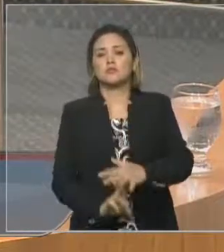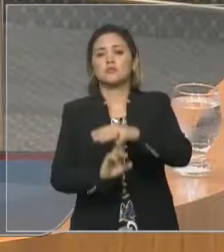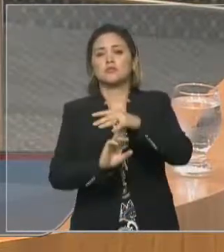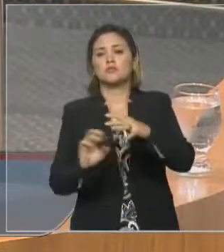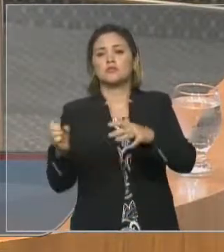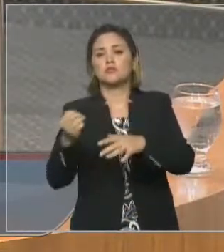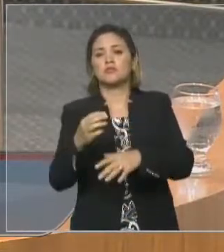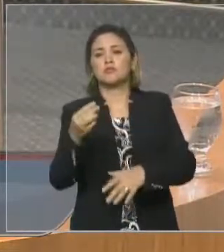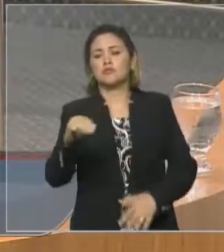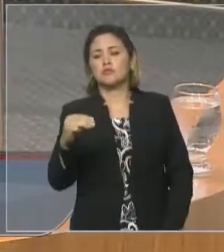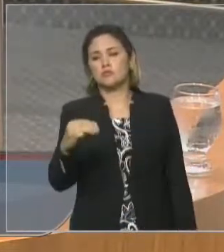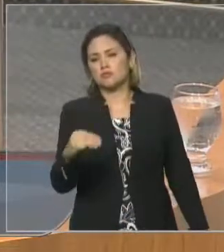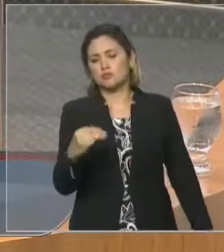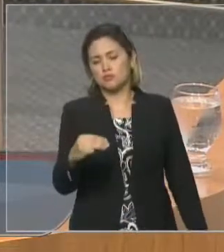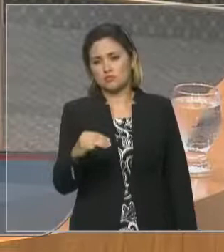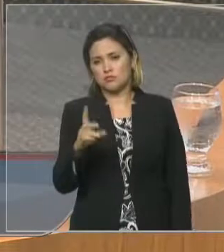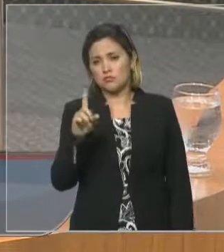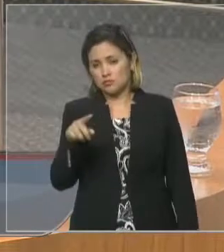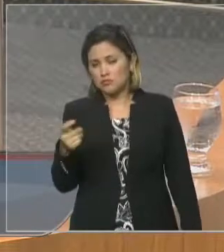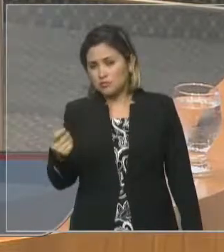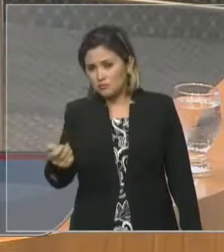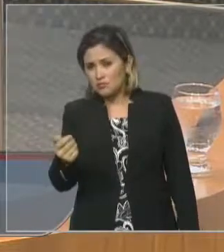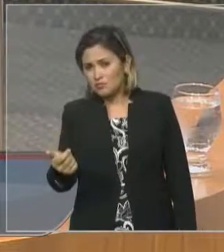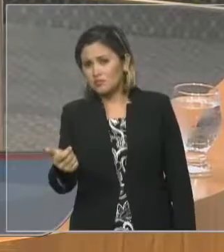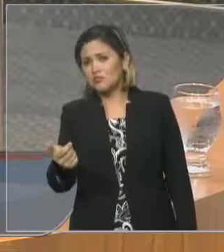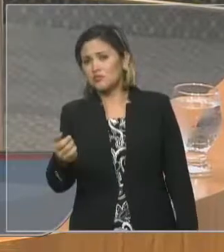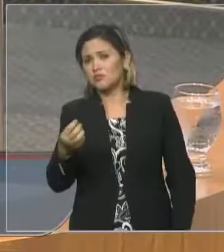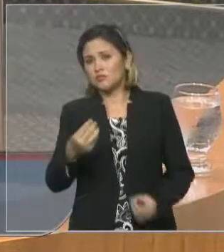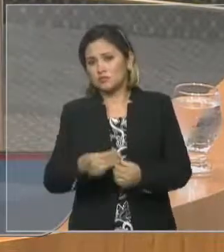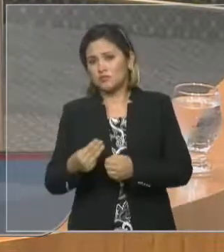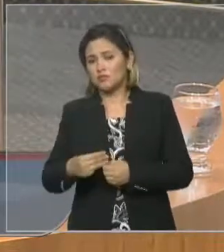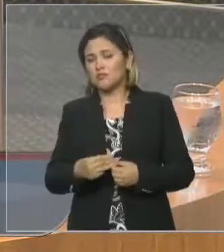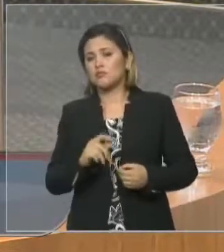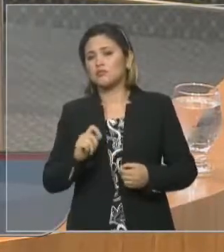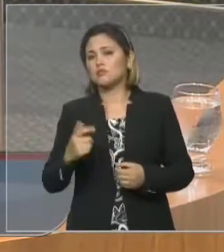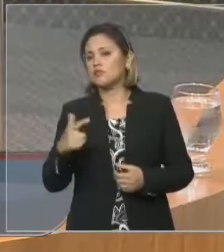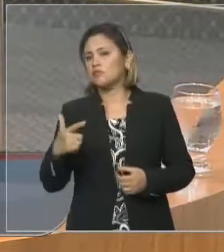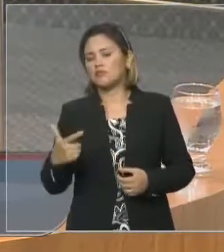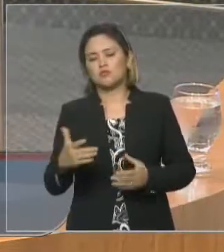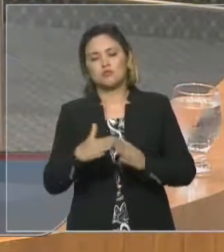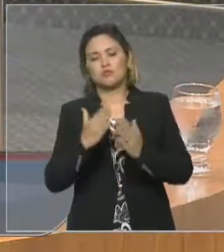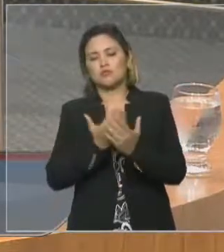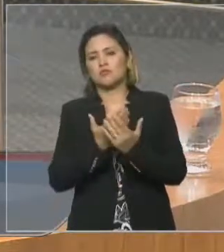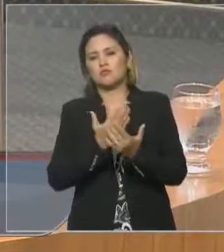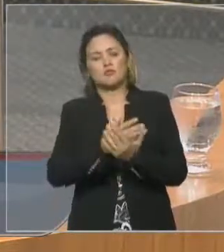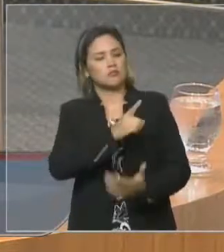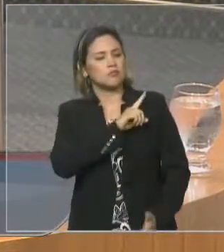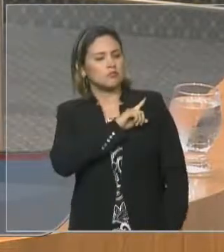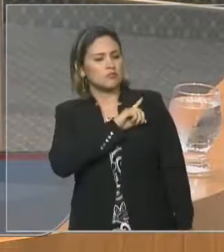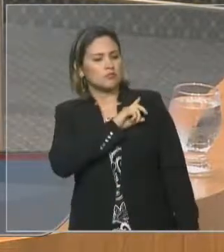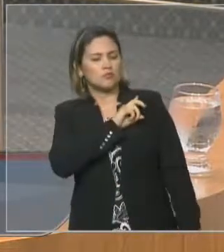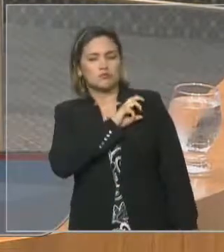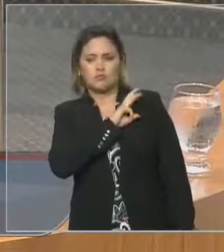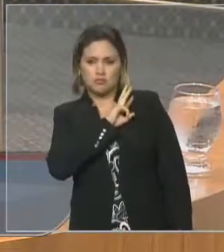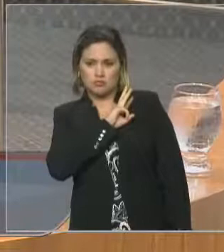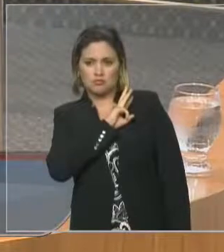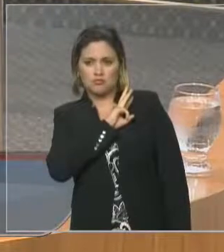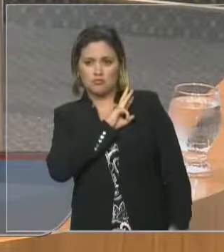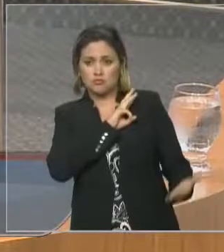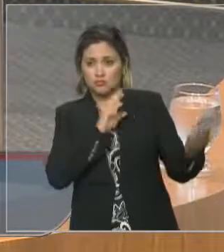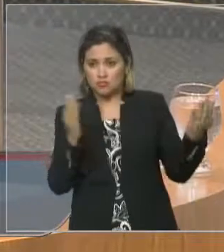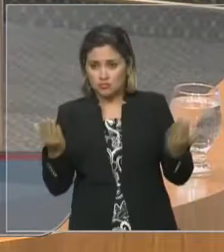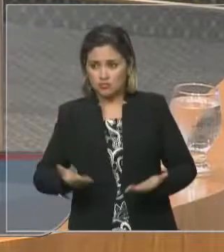um dos poucos municípios do estado que não tinha uma escola própria do ensino médio. E o governo do Maranhão está